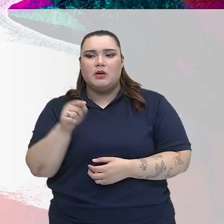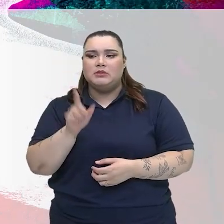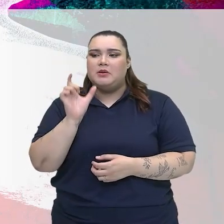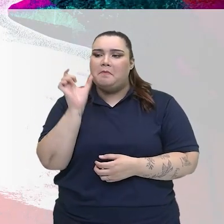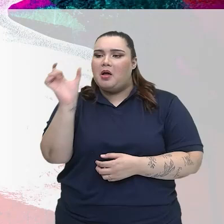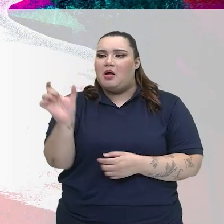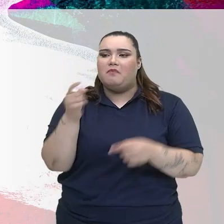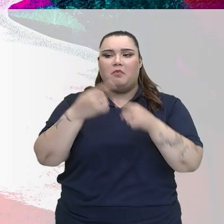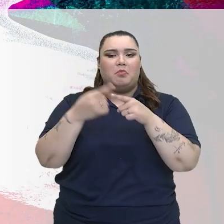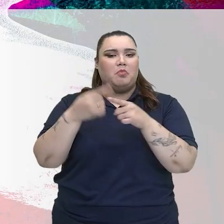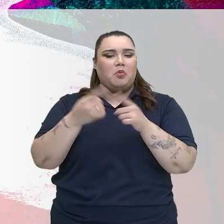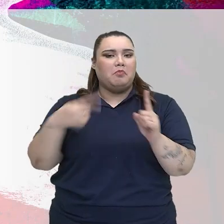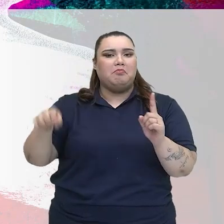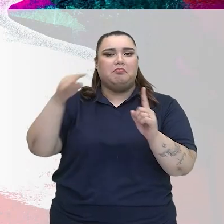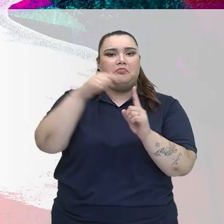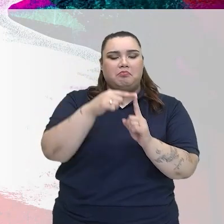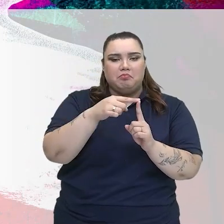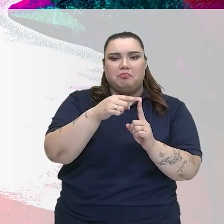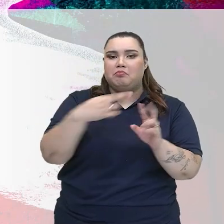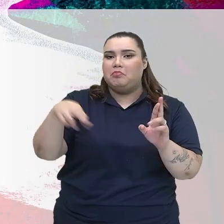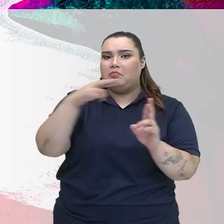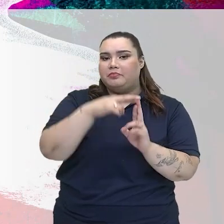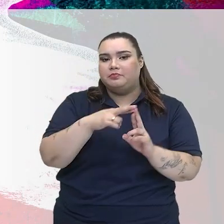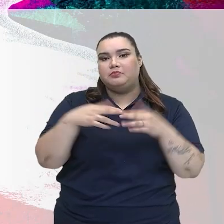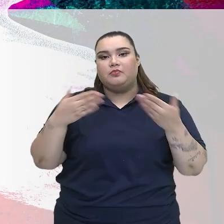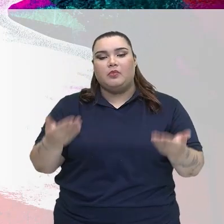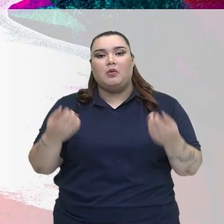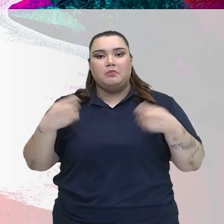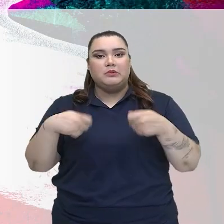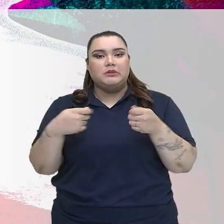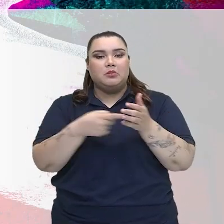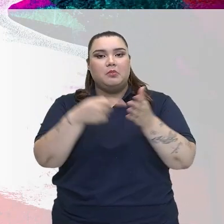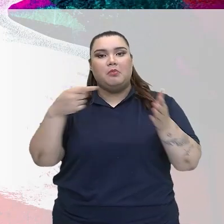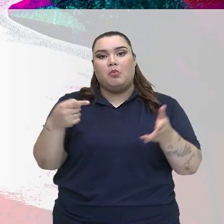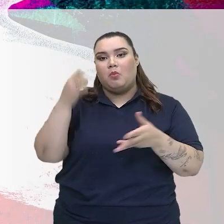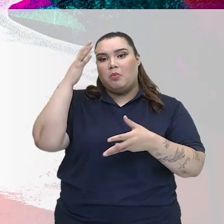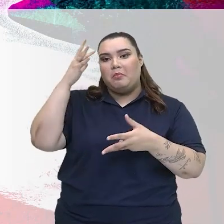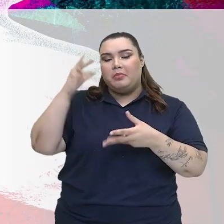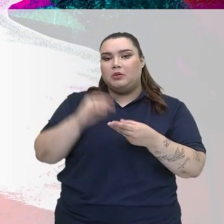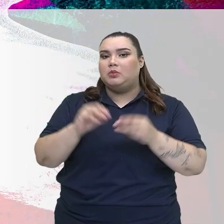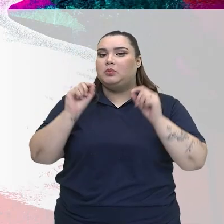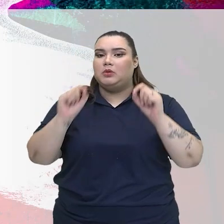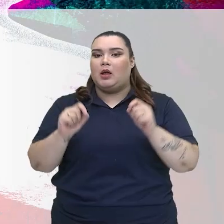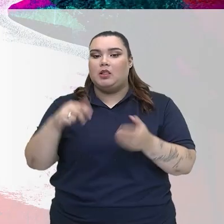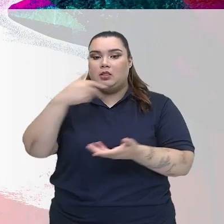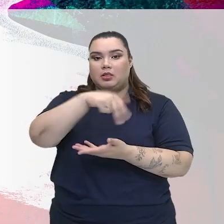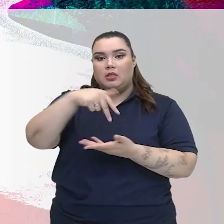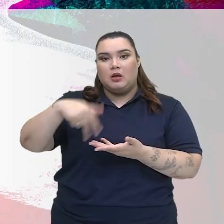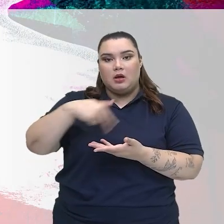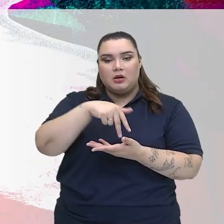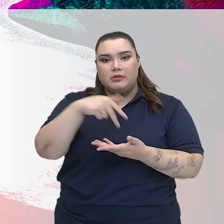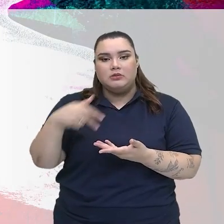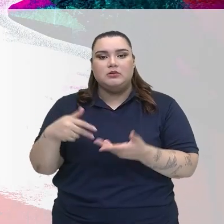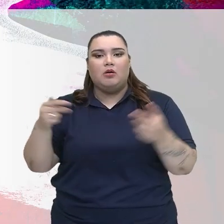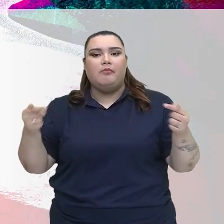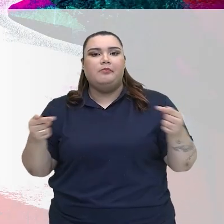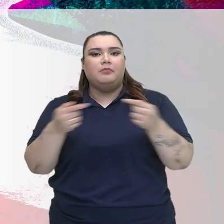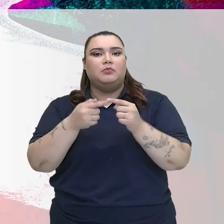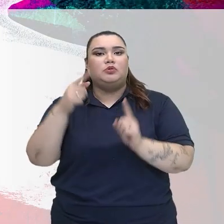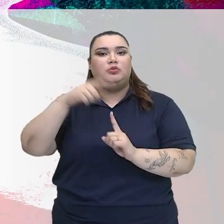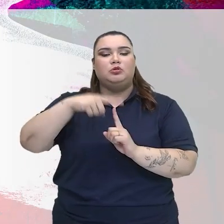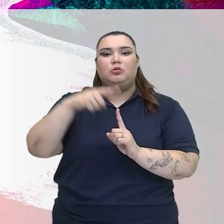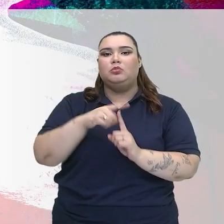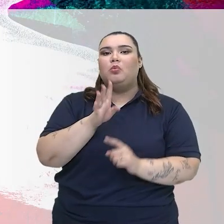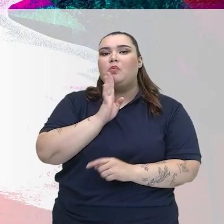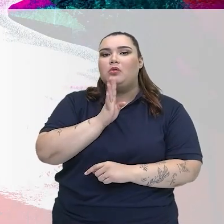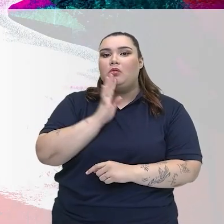recebeu esse nome de danças urbanas, a gente precisa primeiro entender que as danças urbanas é como esse estilo é